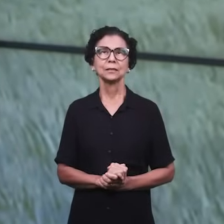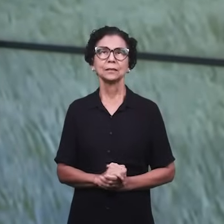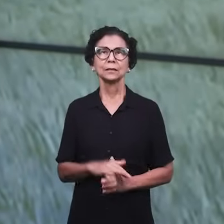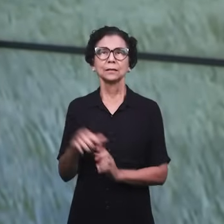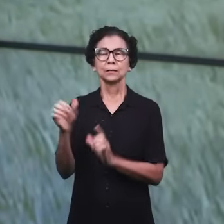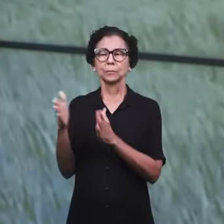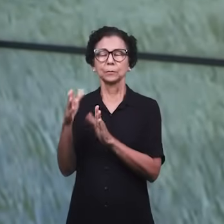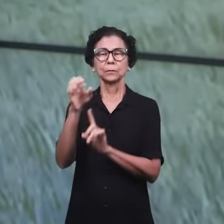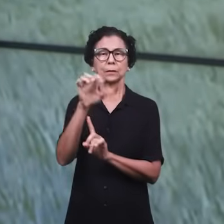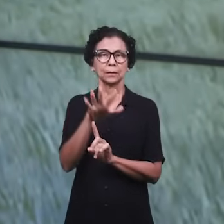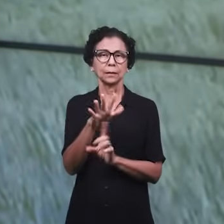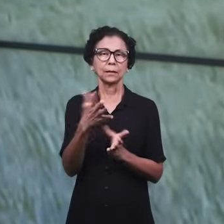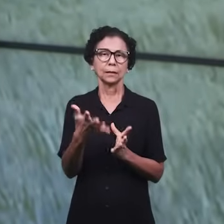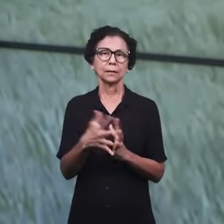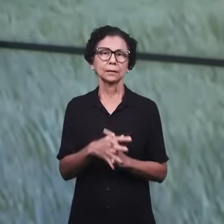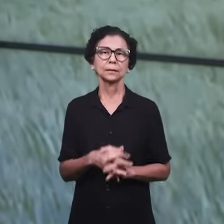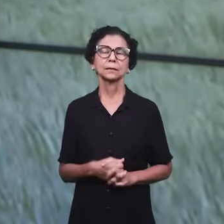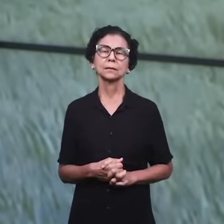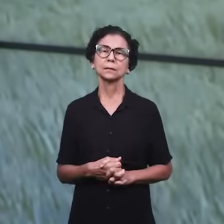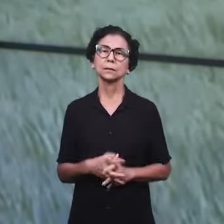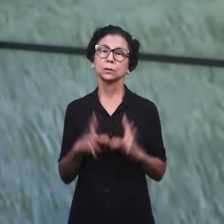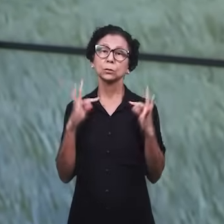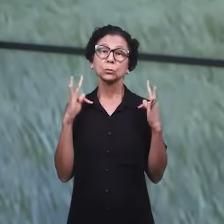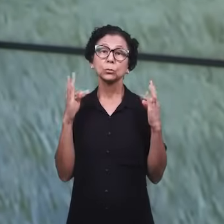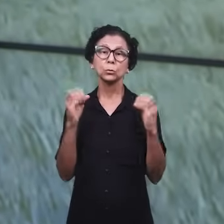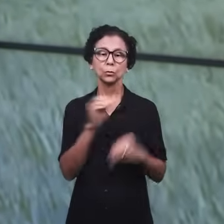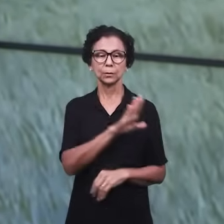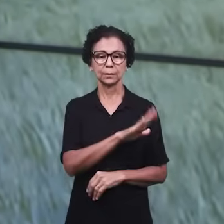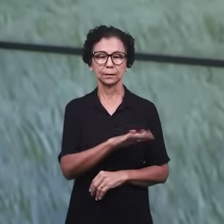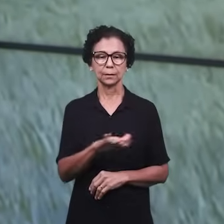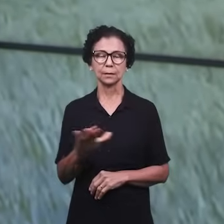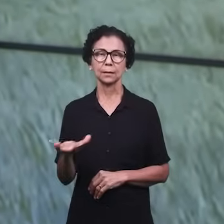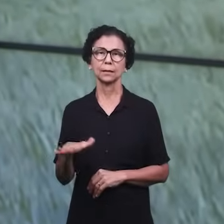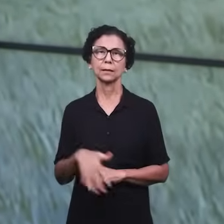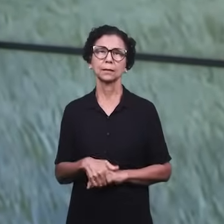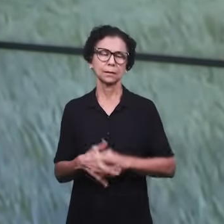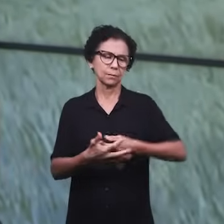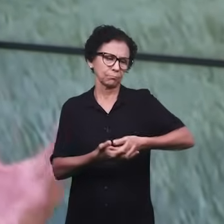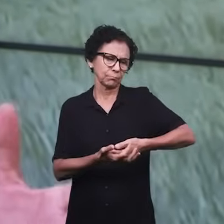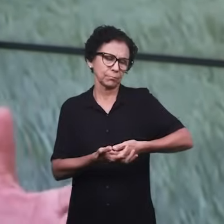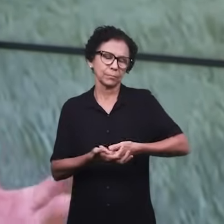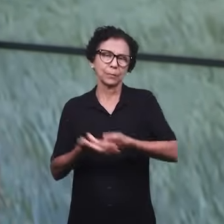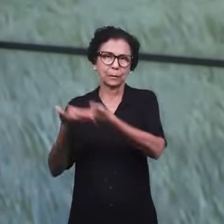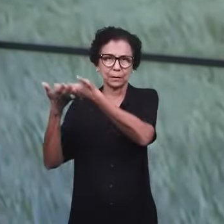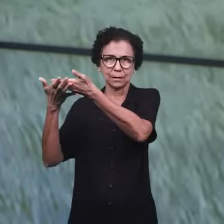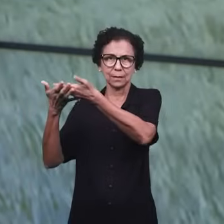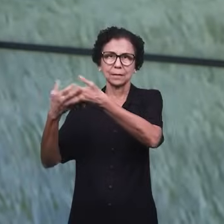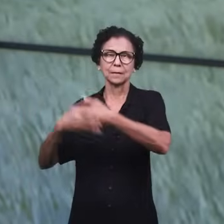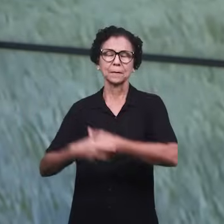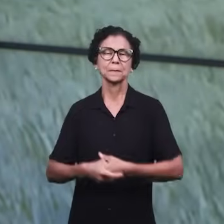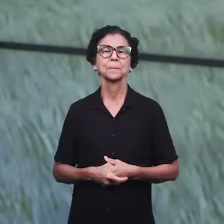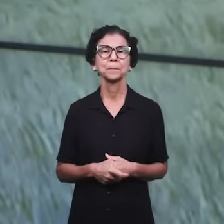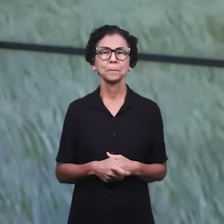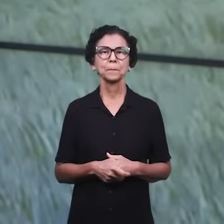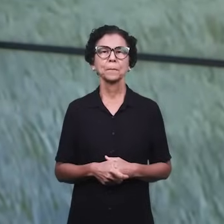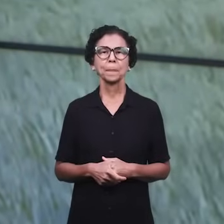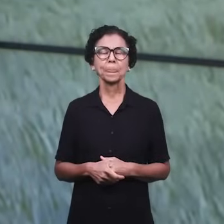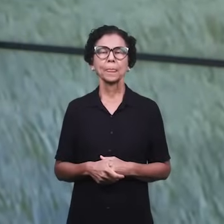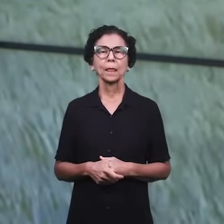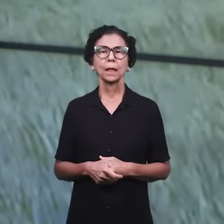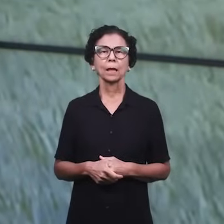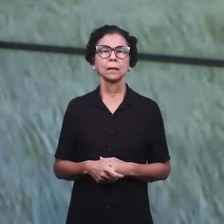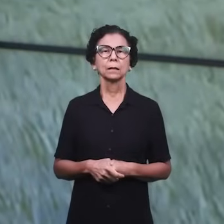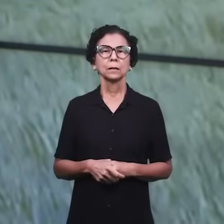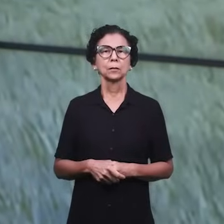graça não é só mais o primogênito né todas as crianças graça Deus amou o mundo de tal maneira então todas as crianças no